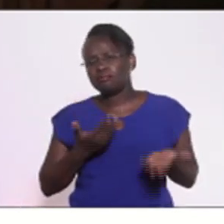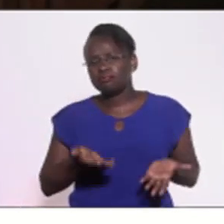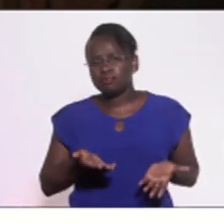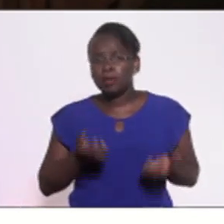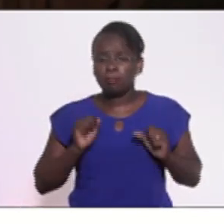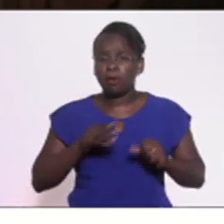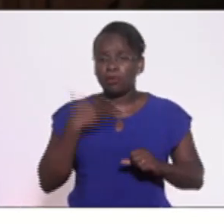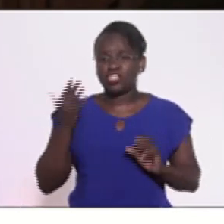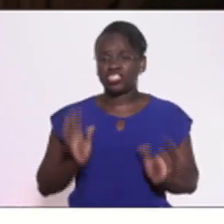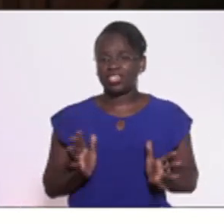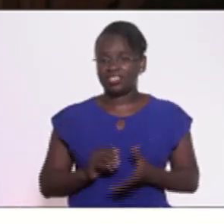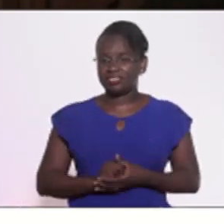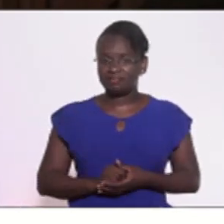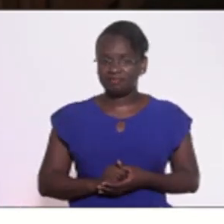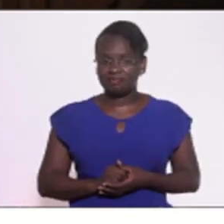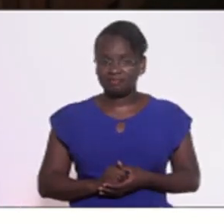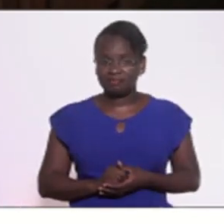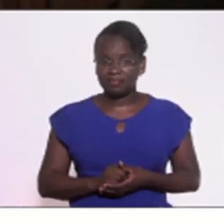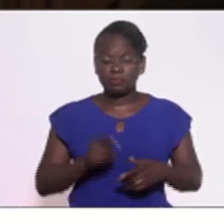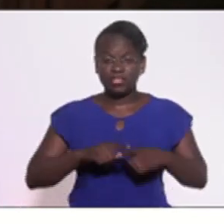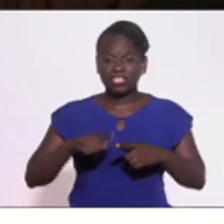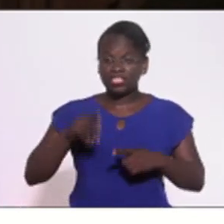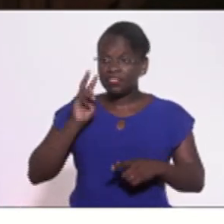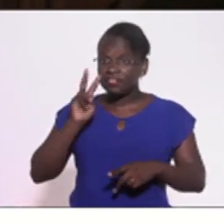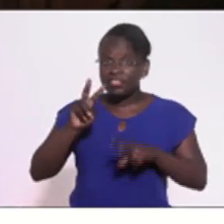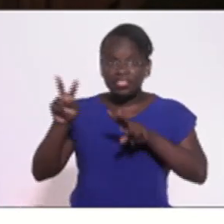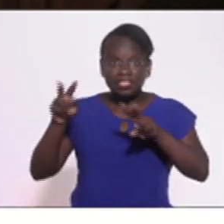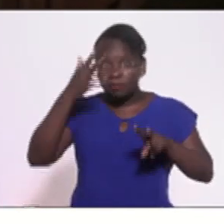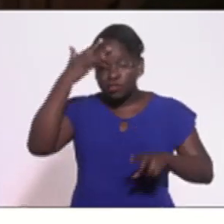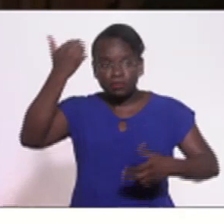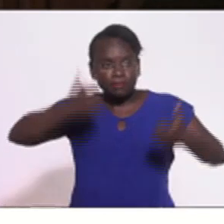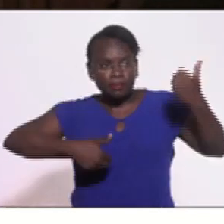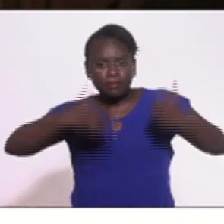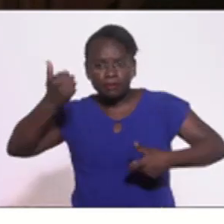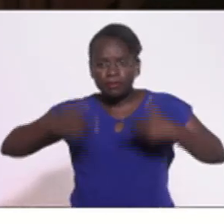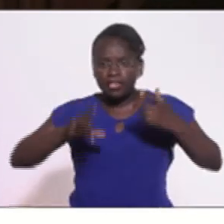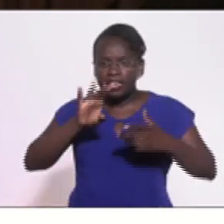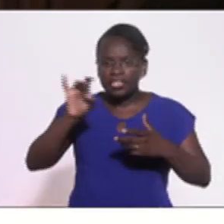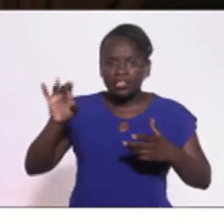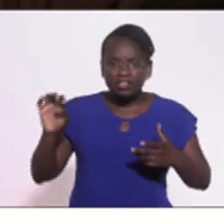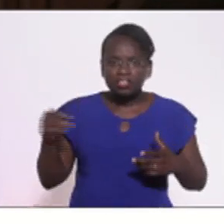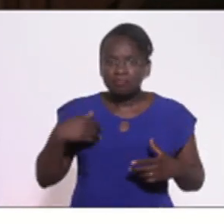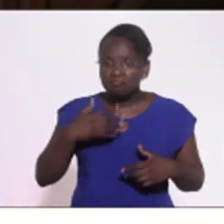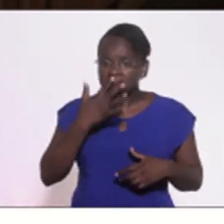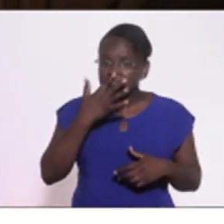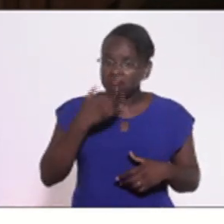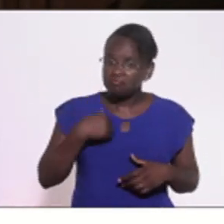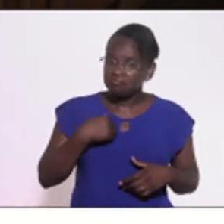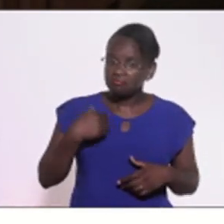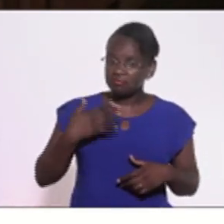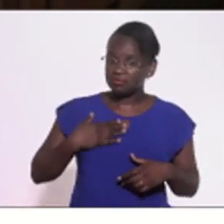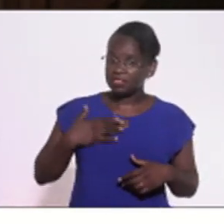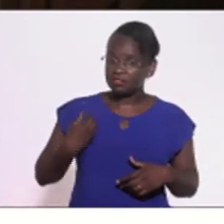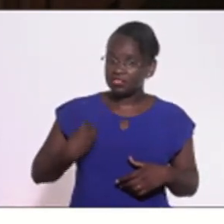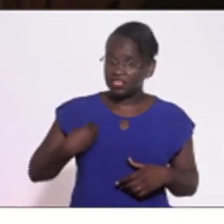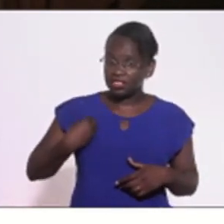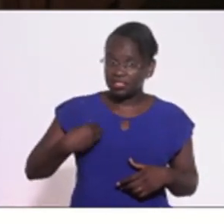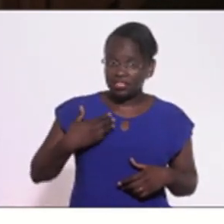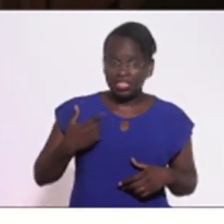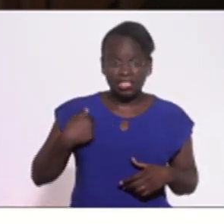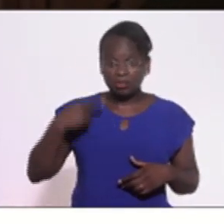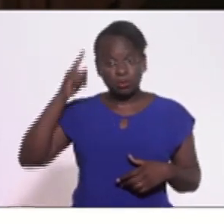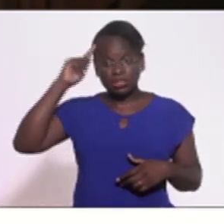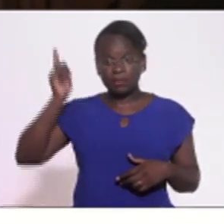posso morrer. Ouvi aqui as coisas mais interessantes a meu respeito, que nem eu